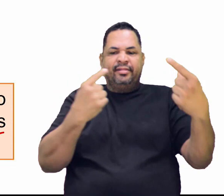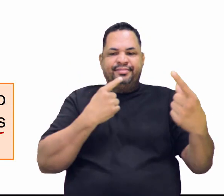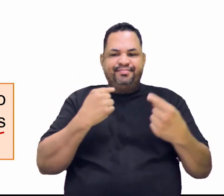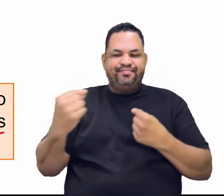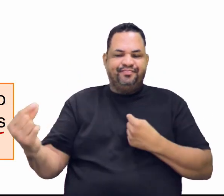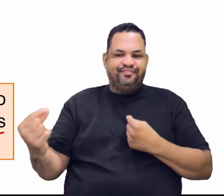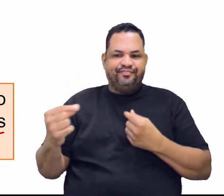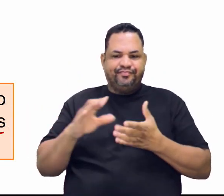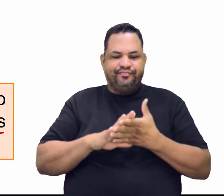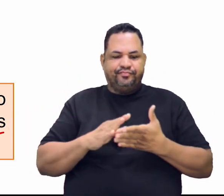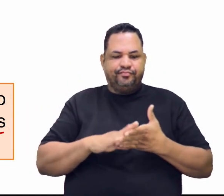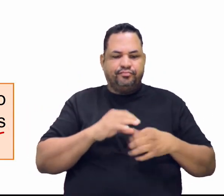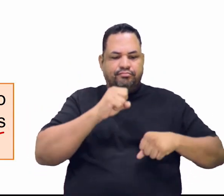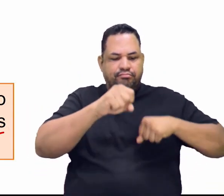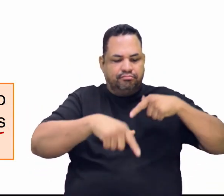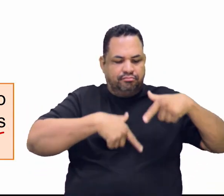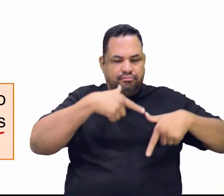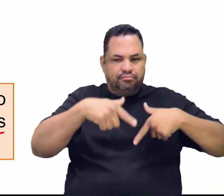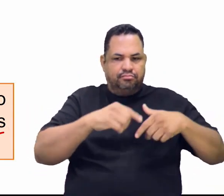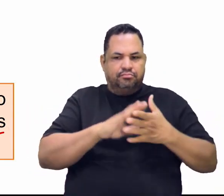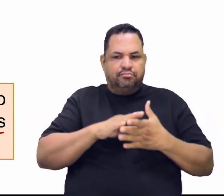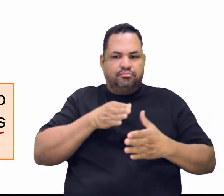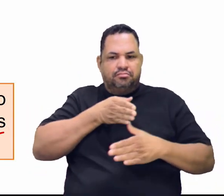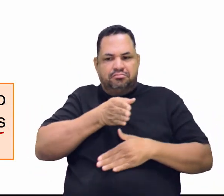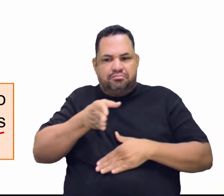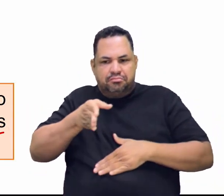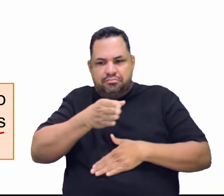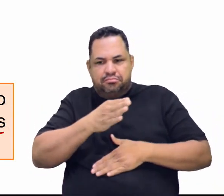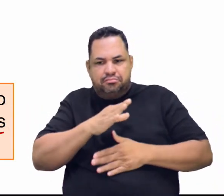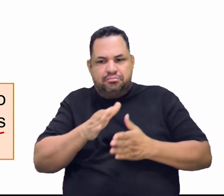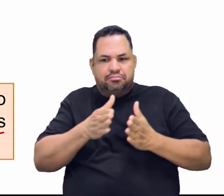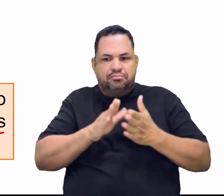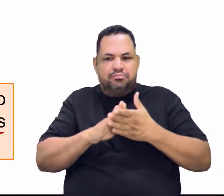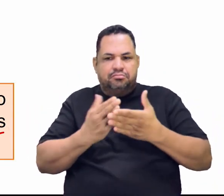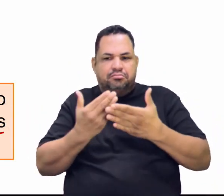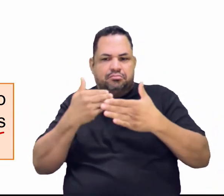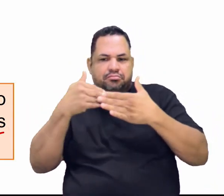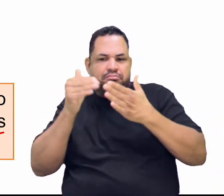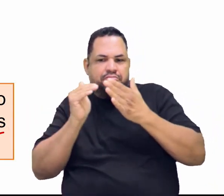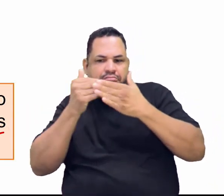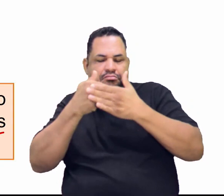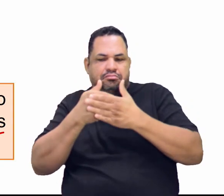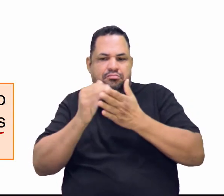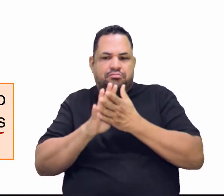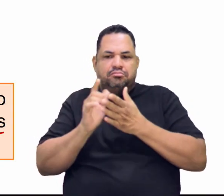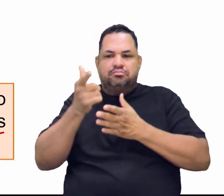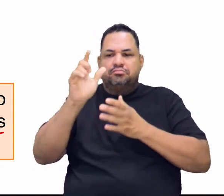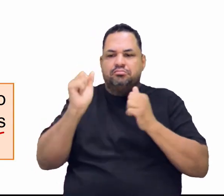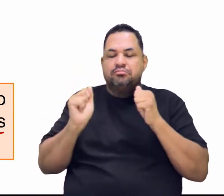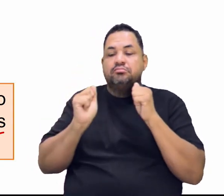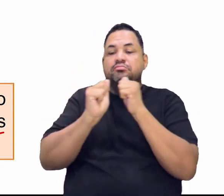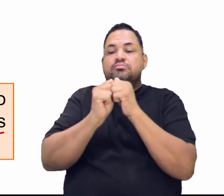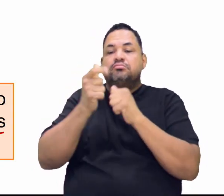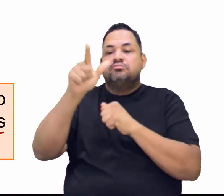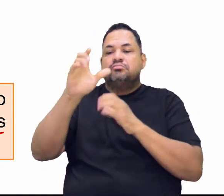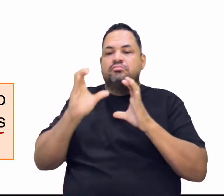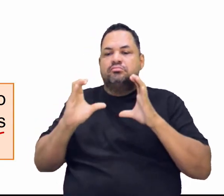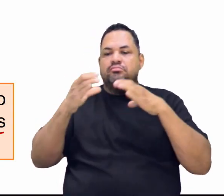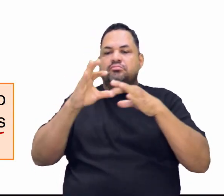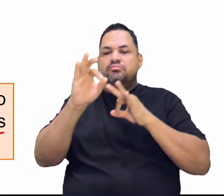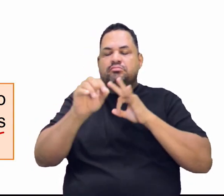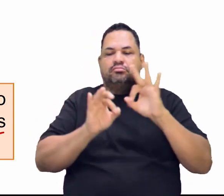fugiam dos engenhos, se embrenhavam na mata e ali se juntavam com outros grupos